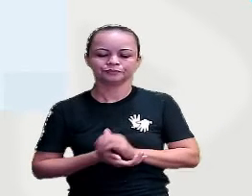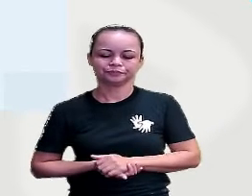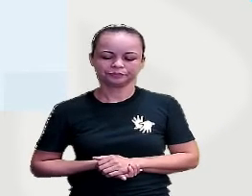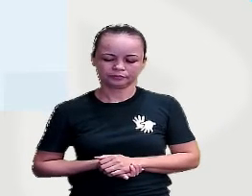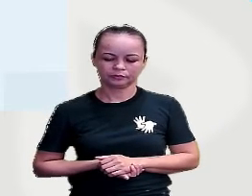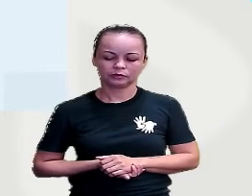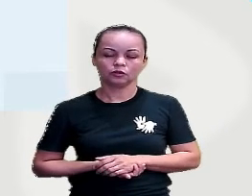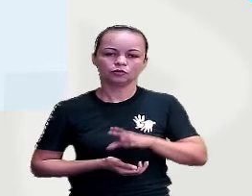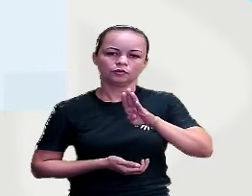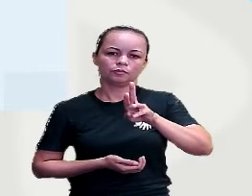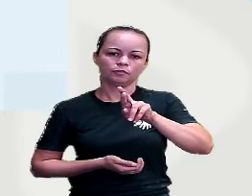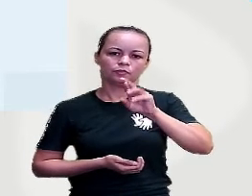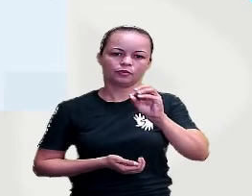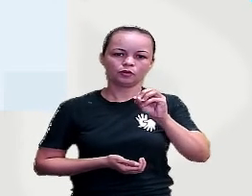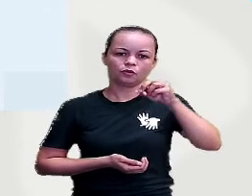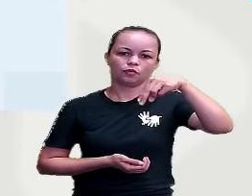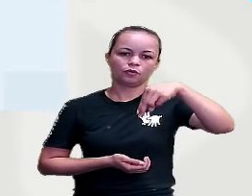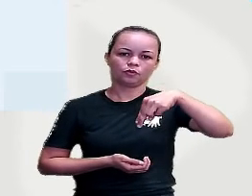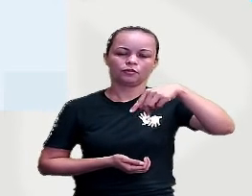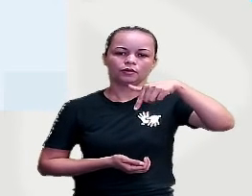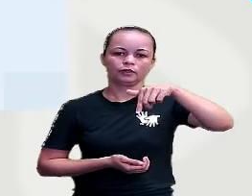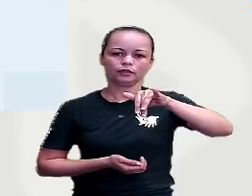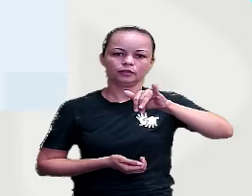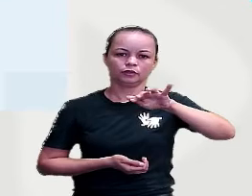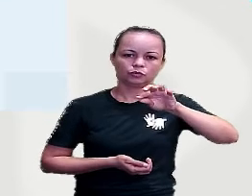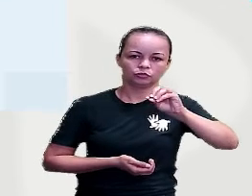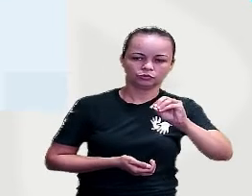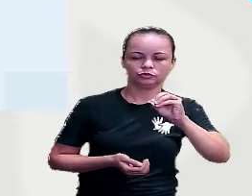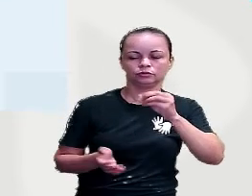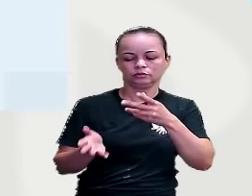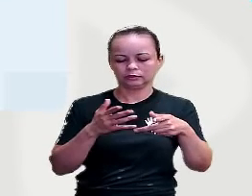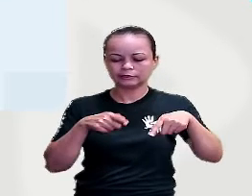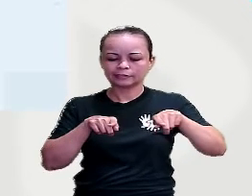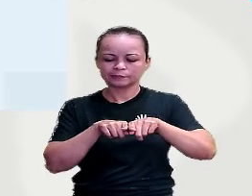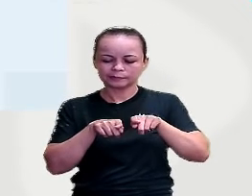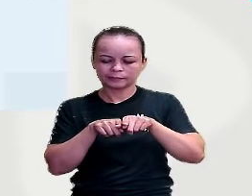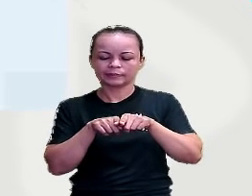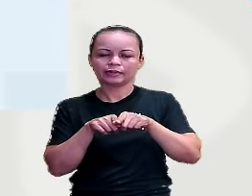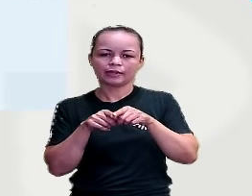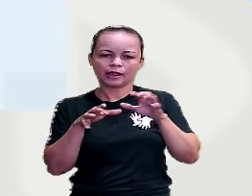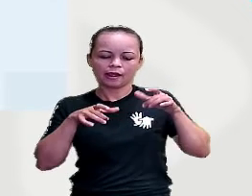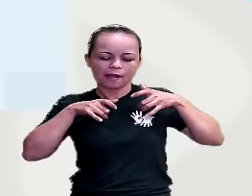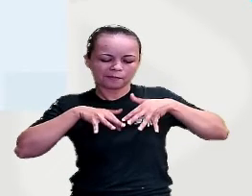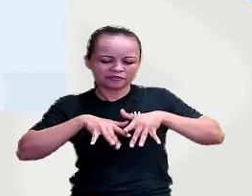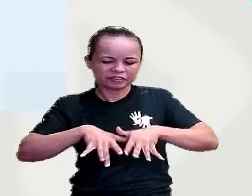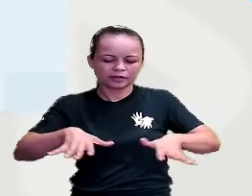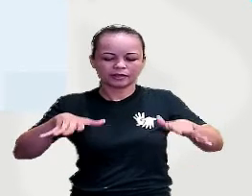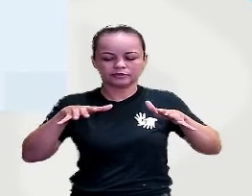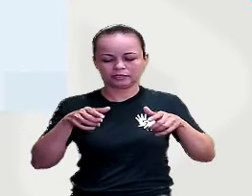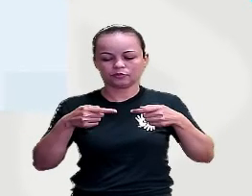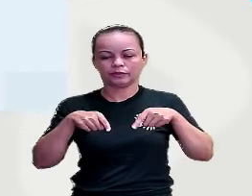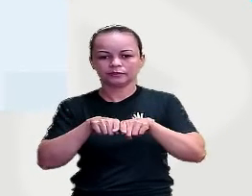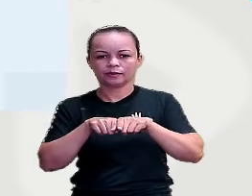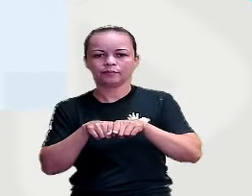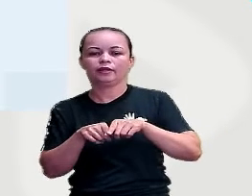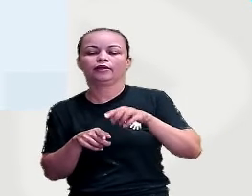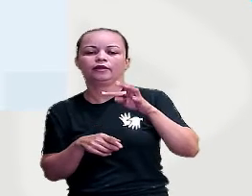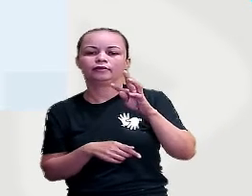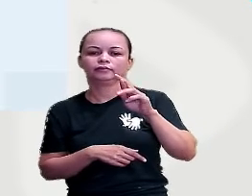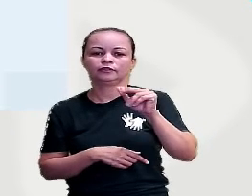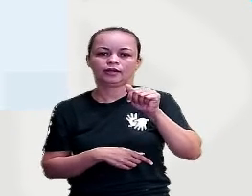brônquios representam as ramificações da traqueia e, por fim, os pulmões são responsáveis pela troca de